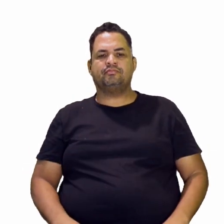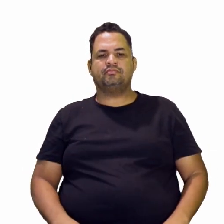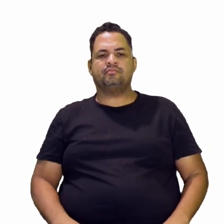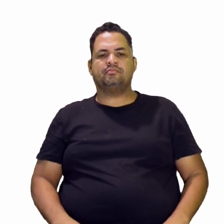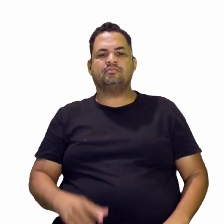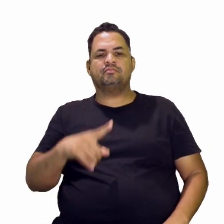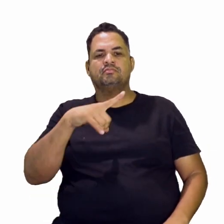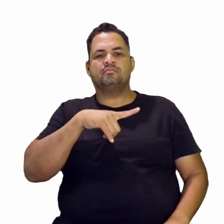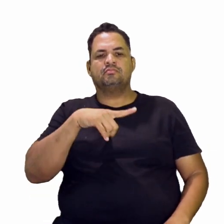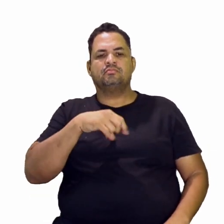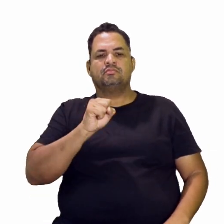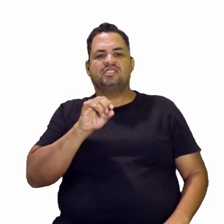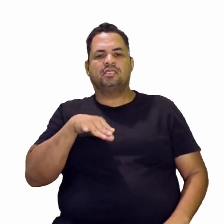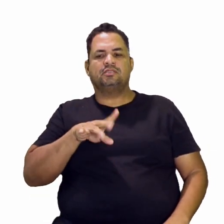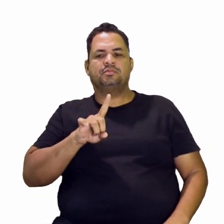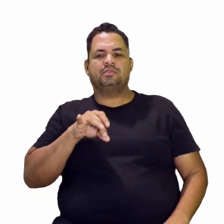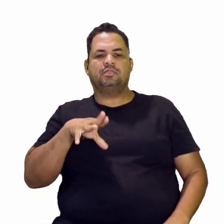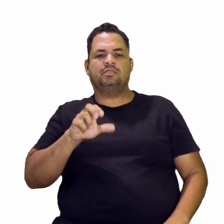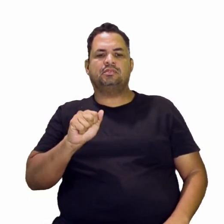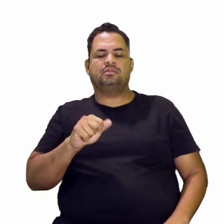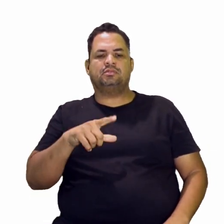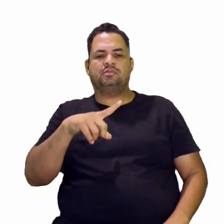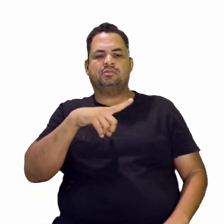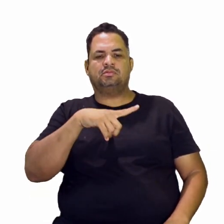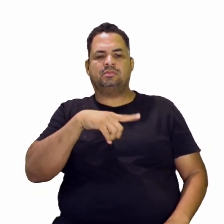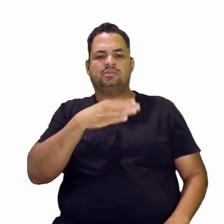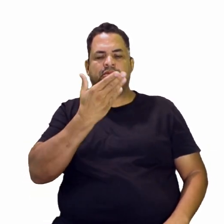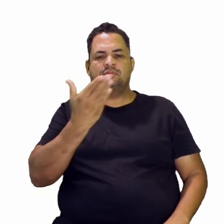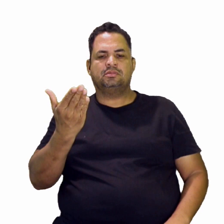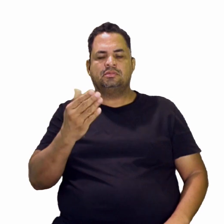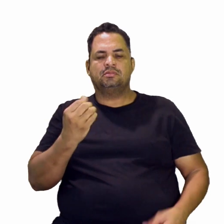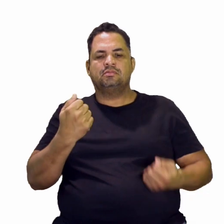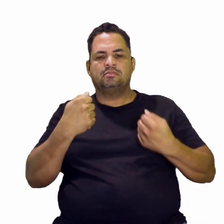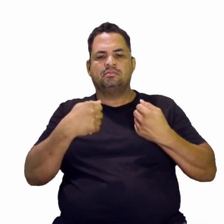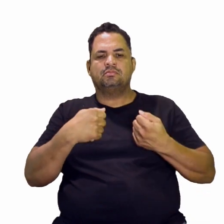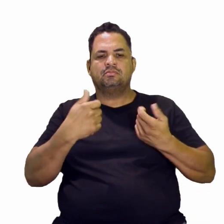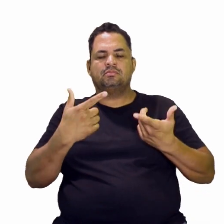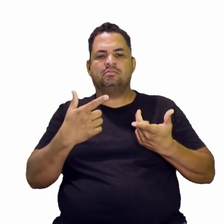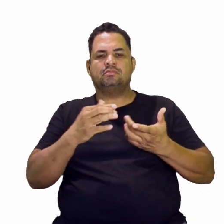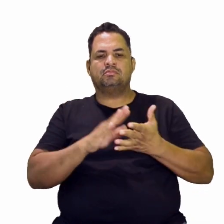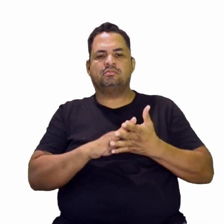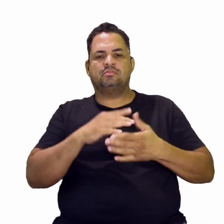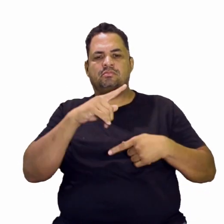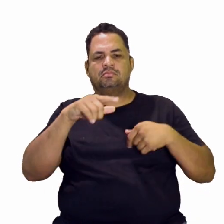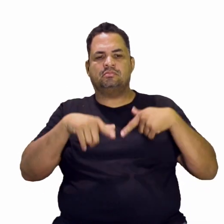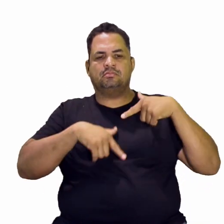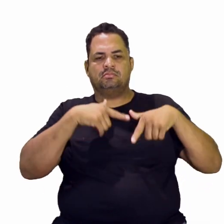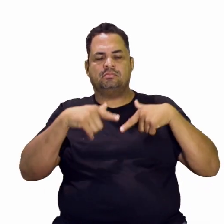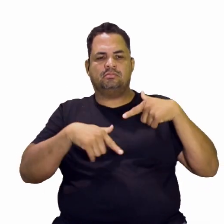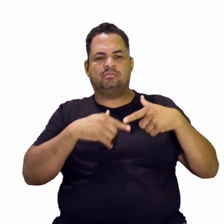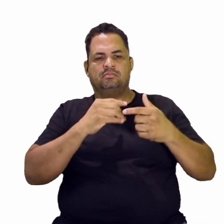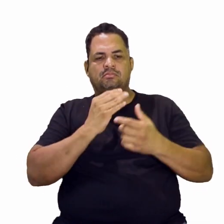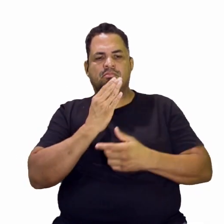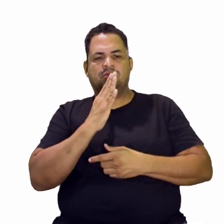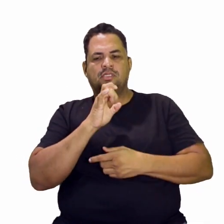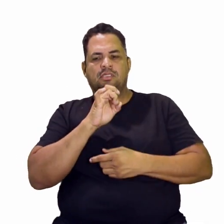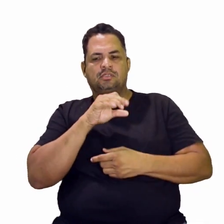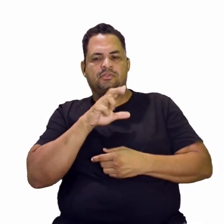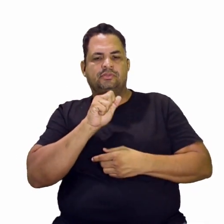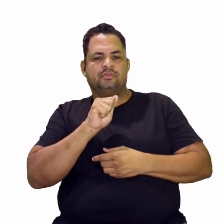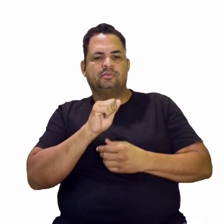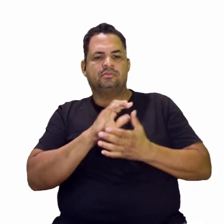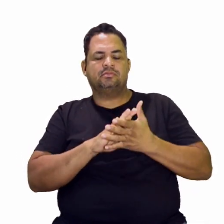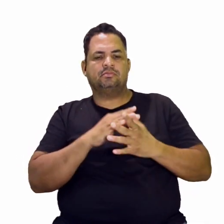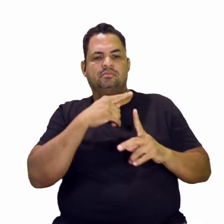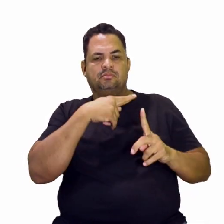que a gente tem? Sais minerais. Esses sais minerais que podem agir tanto como cátion, que